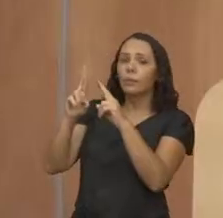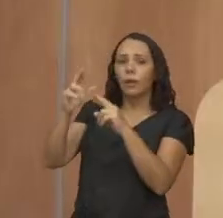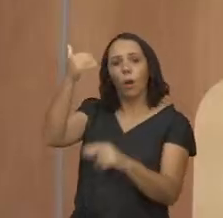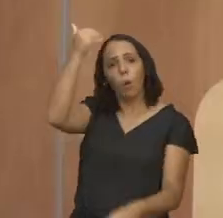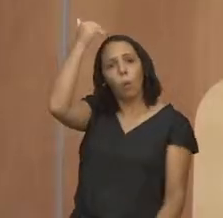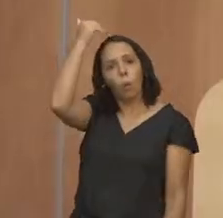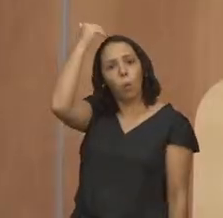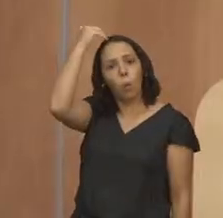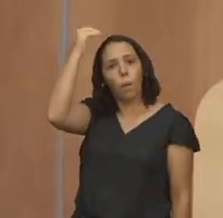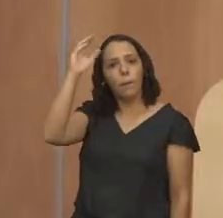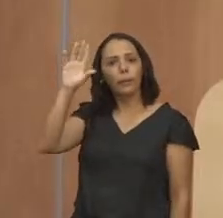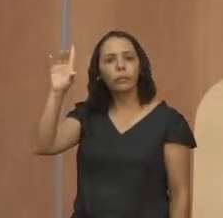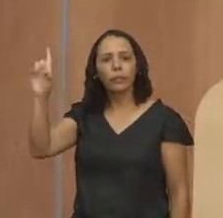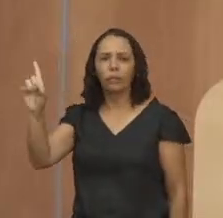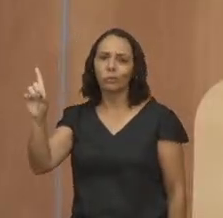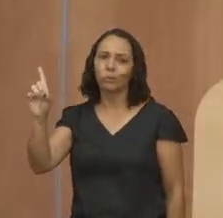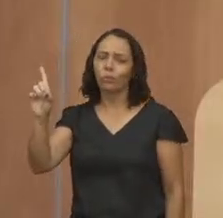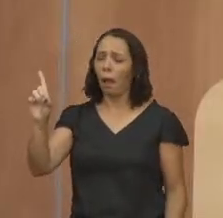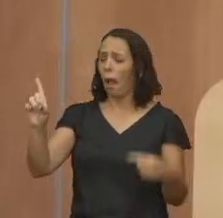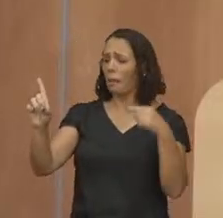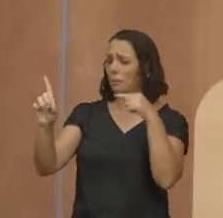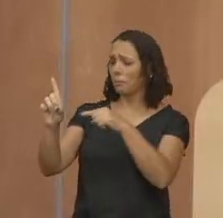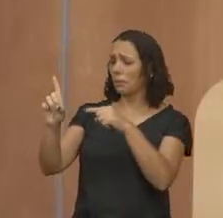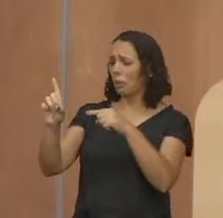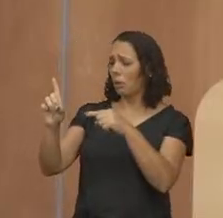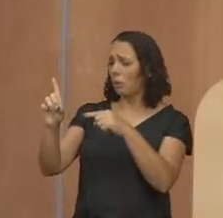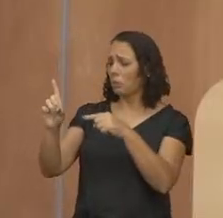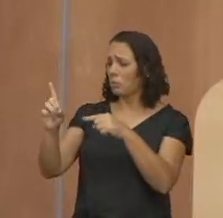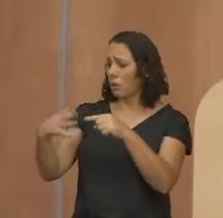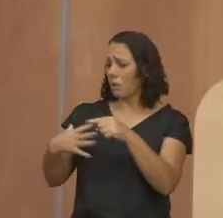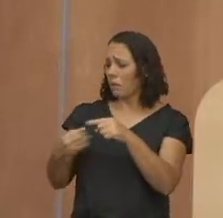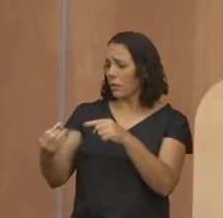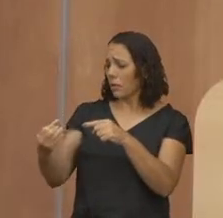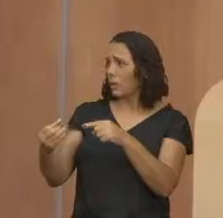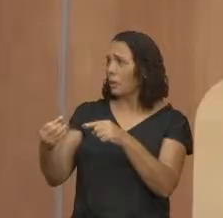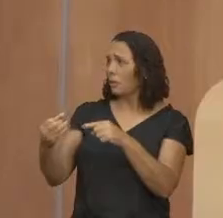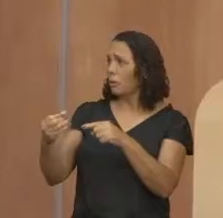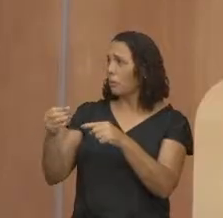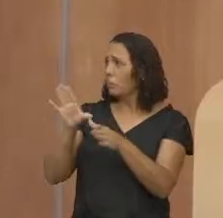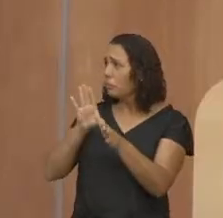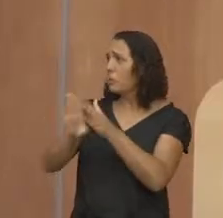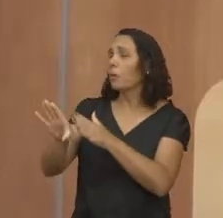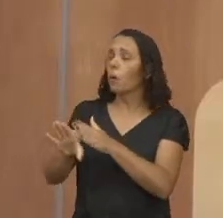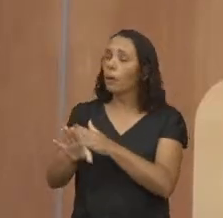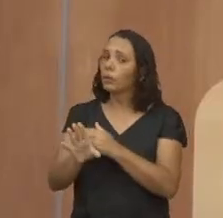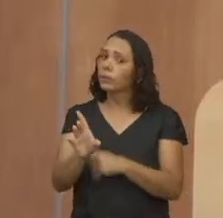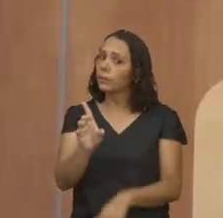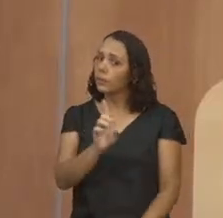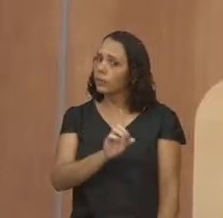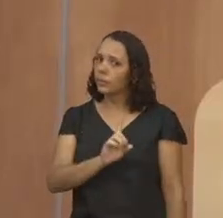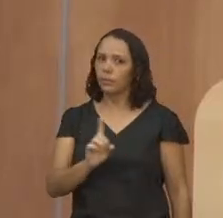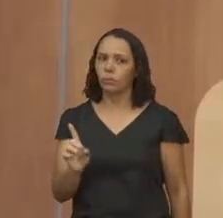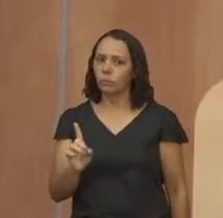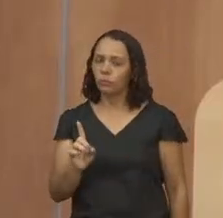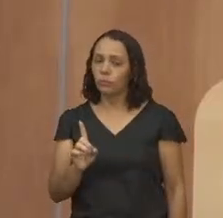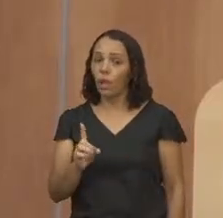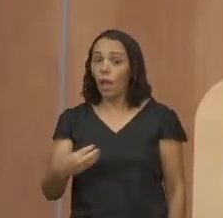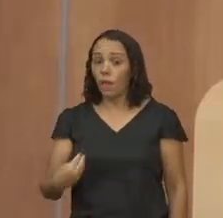Deus tirou seu filho. Você tem que entender que você está devolvendo para Deus. Aquela palavra me ajudou